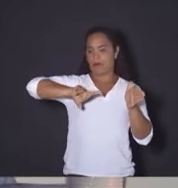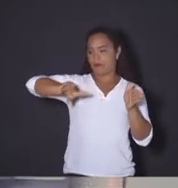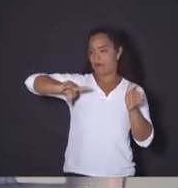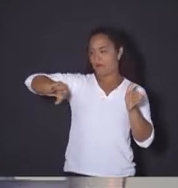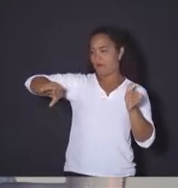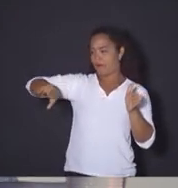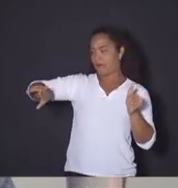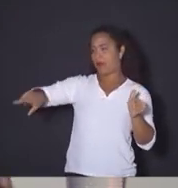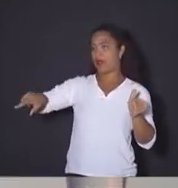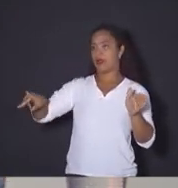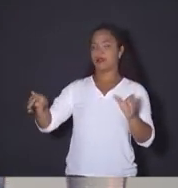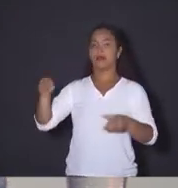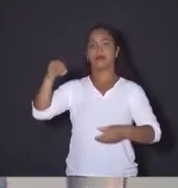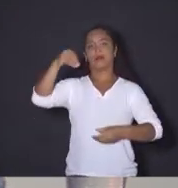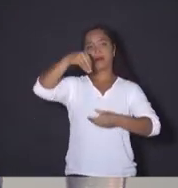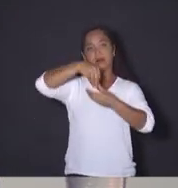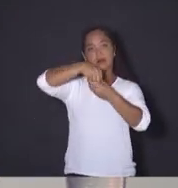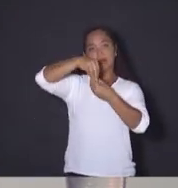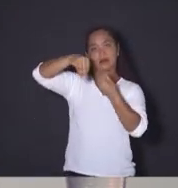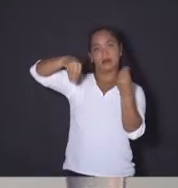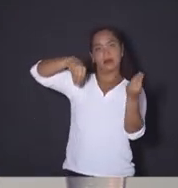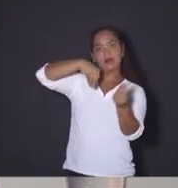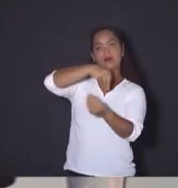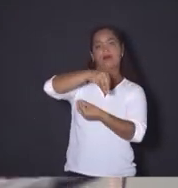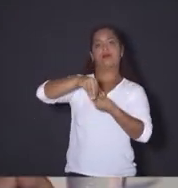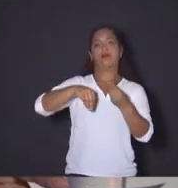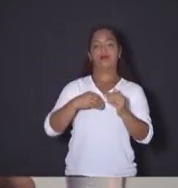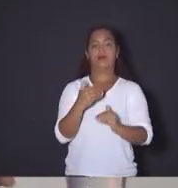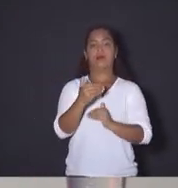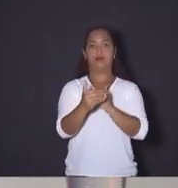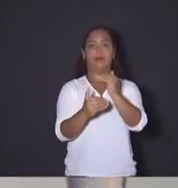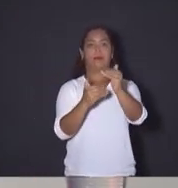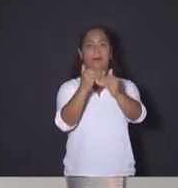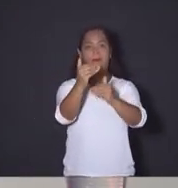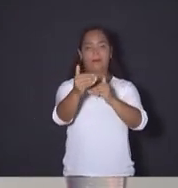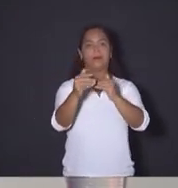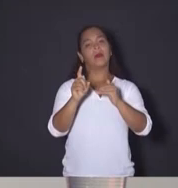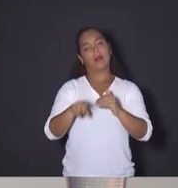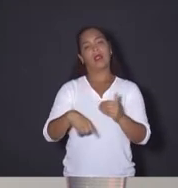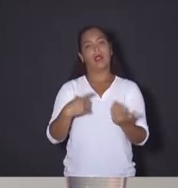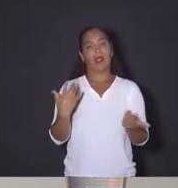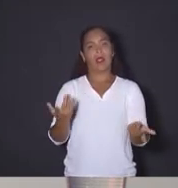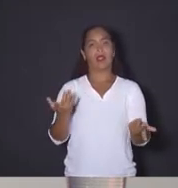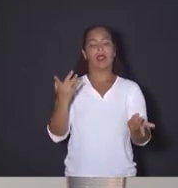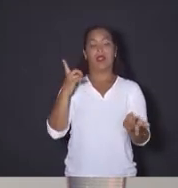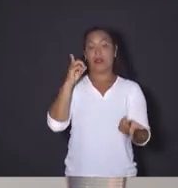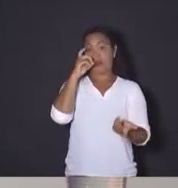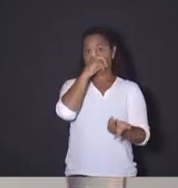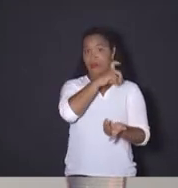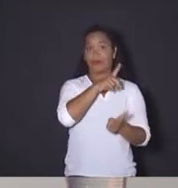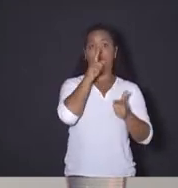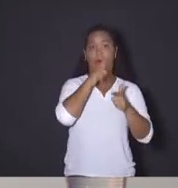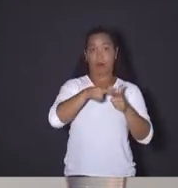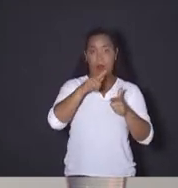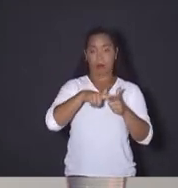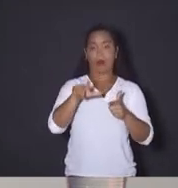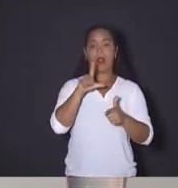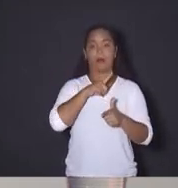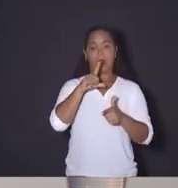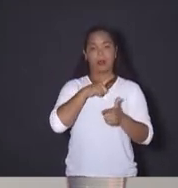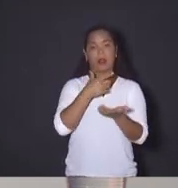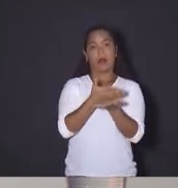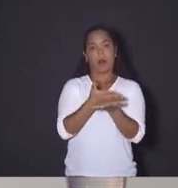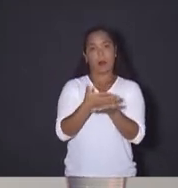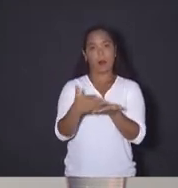que intervém é nesse processo então acho que são estes alguns dos desafios para pensarmos a formação inicial